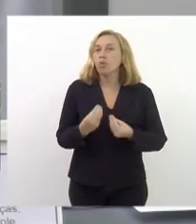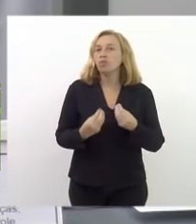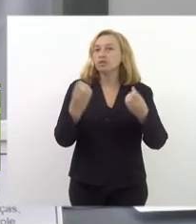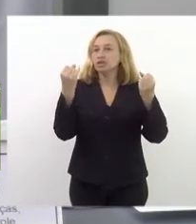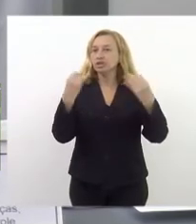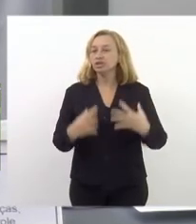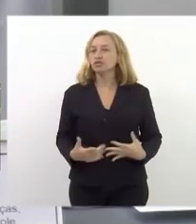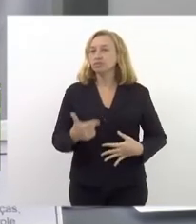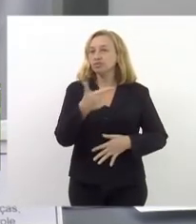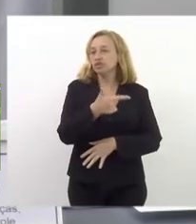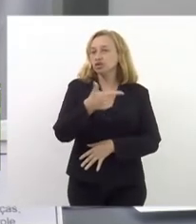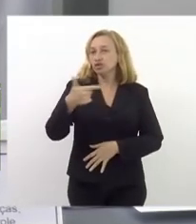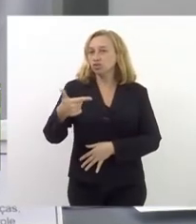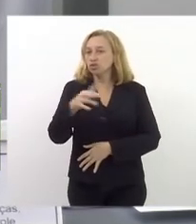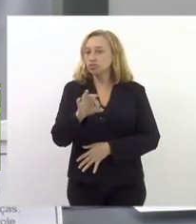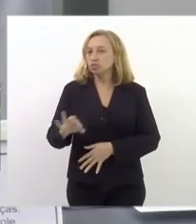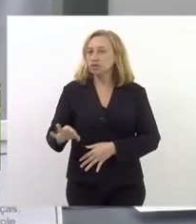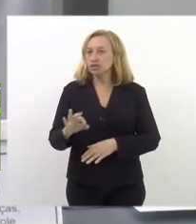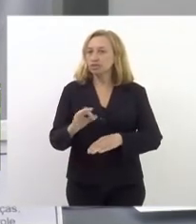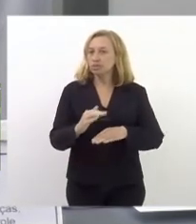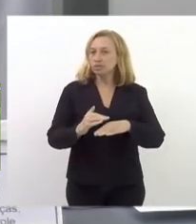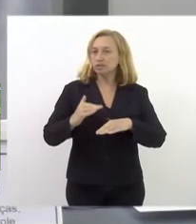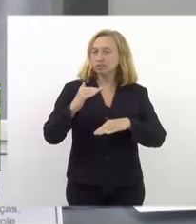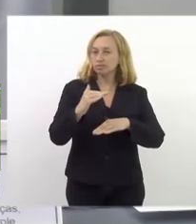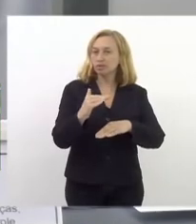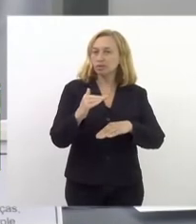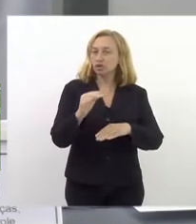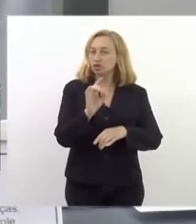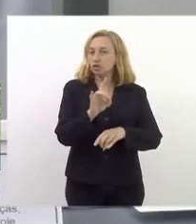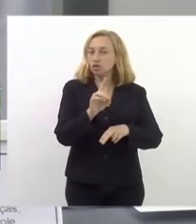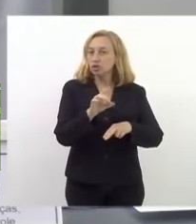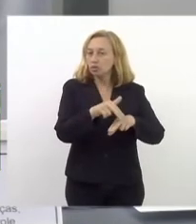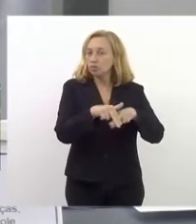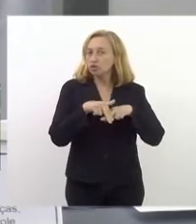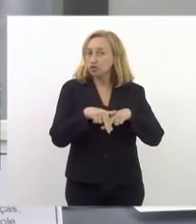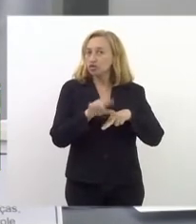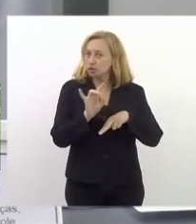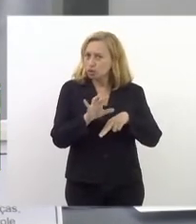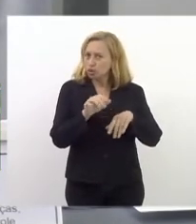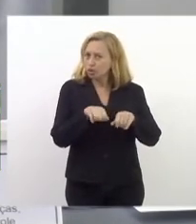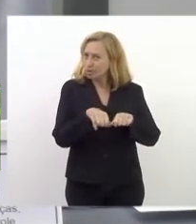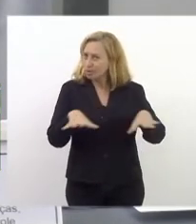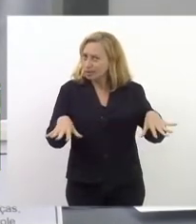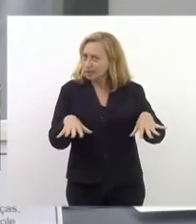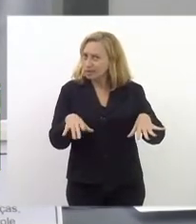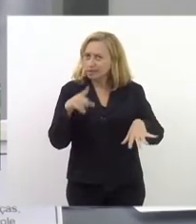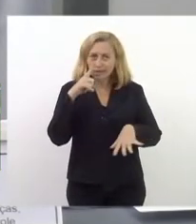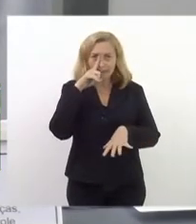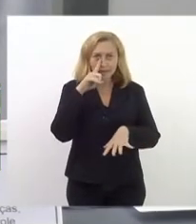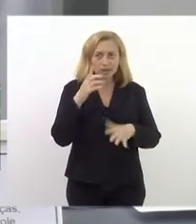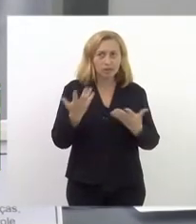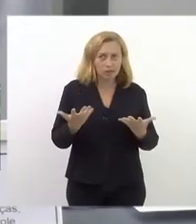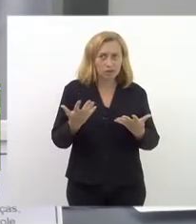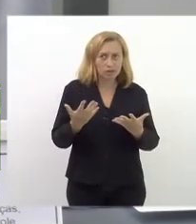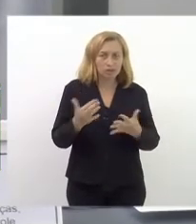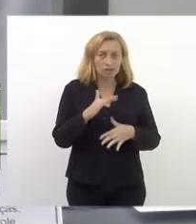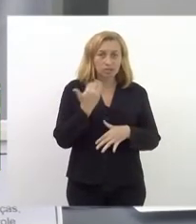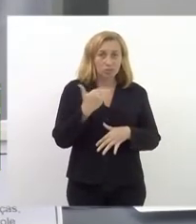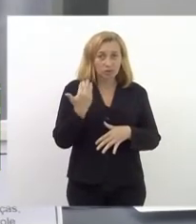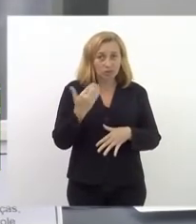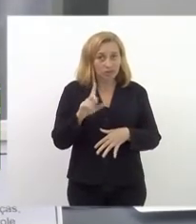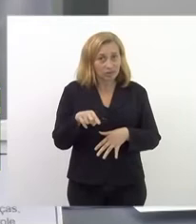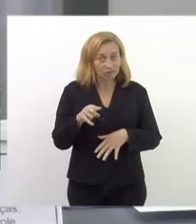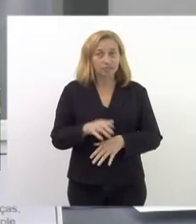explica 22% de crescimento TD só por causa da pandemia, né? E esse risco iminente das mortes, né?